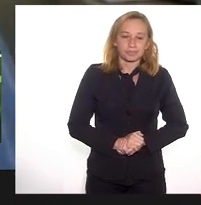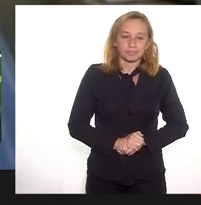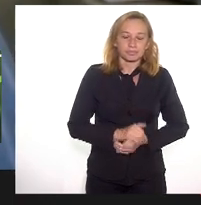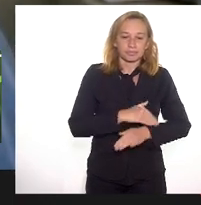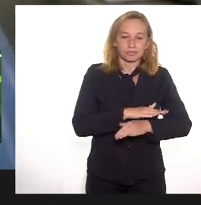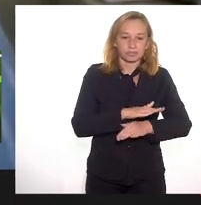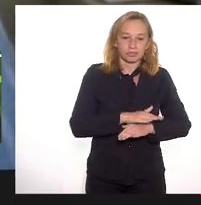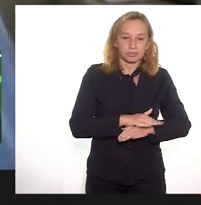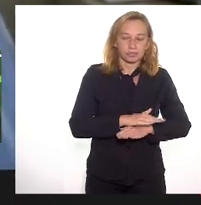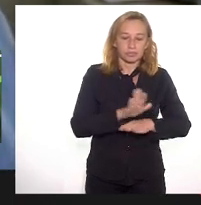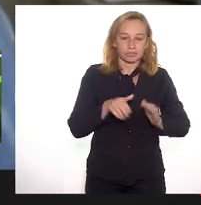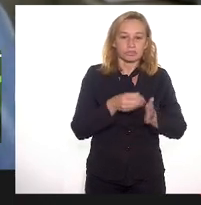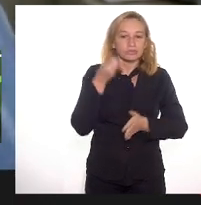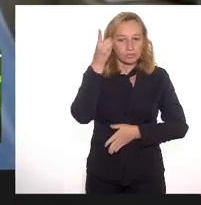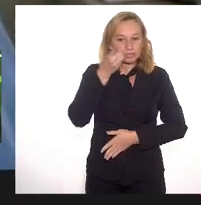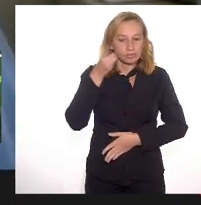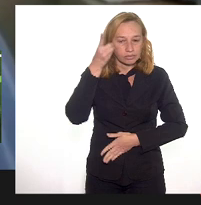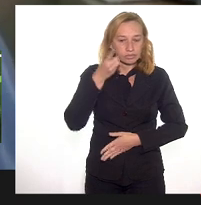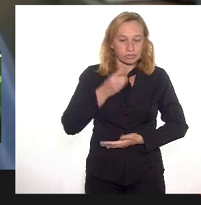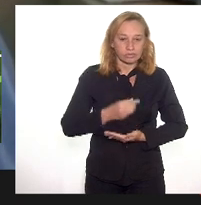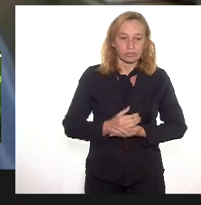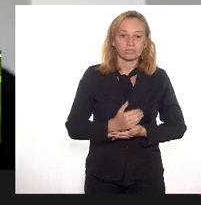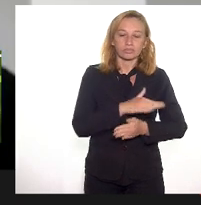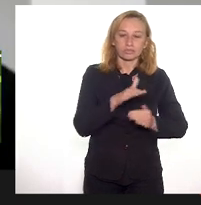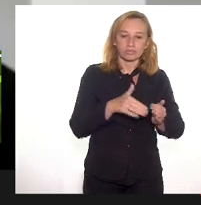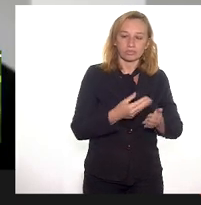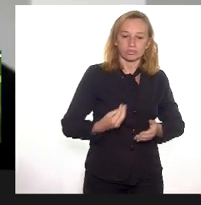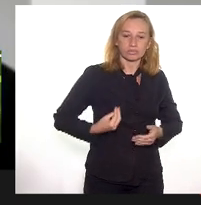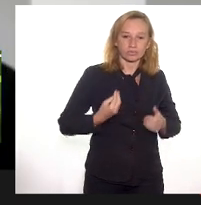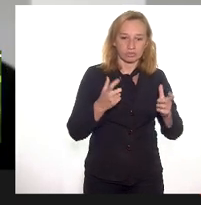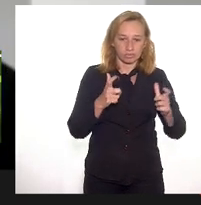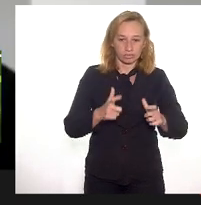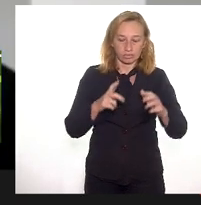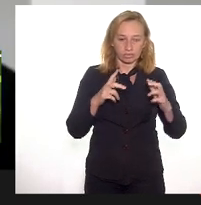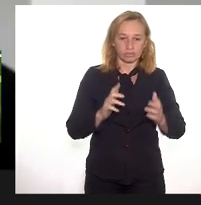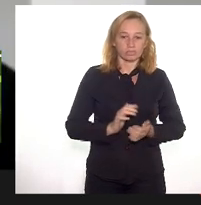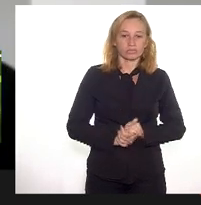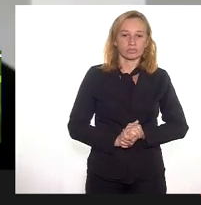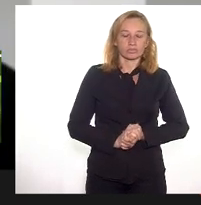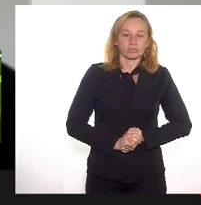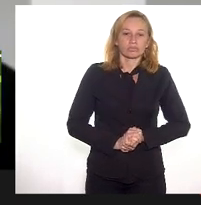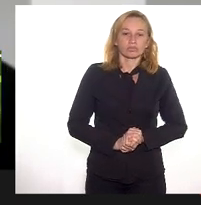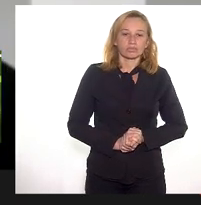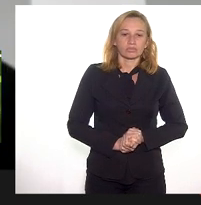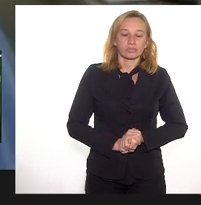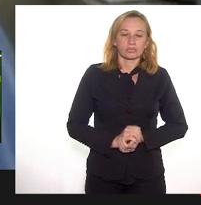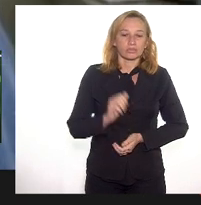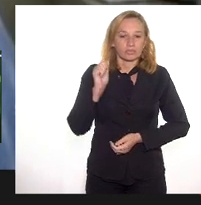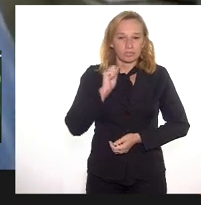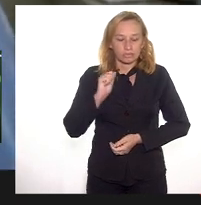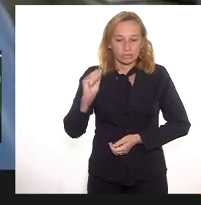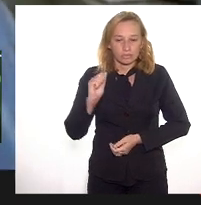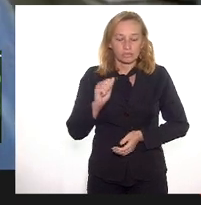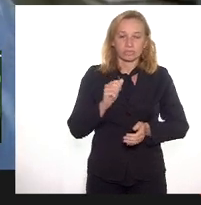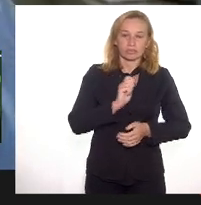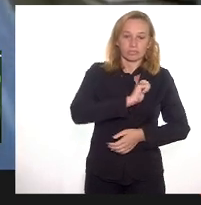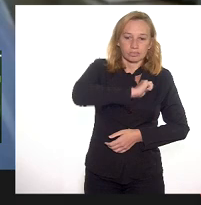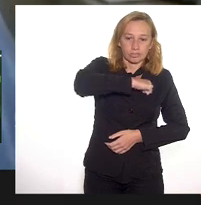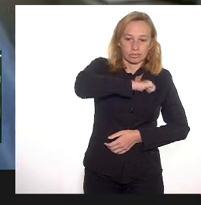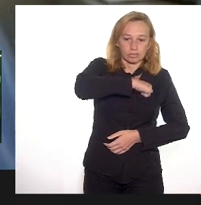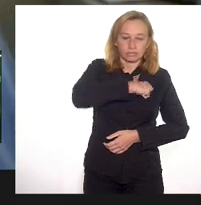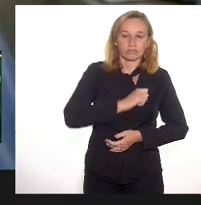e senhores deputados, todos os presentes, completo, assessoria fiscal,